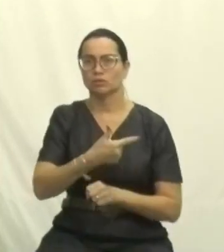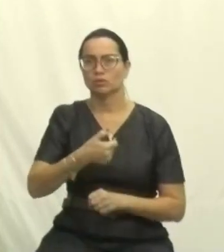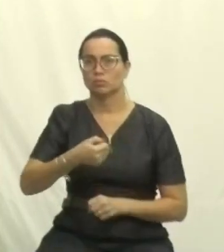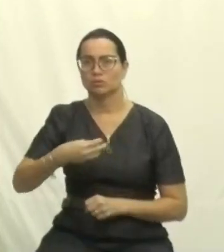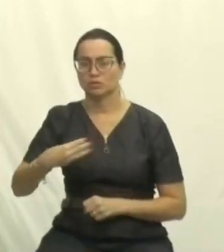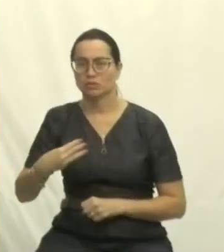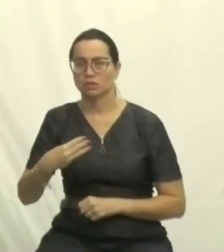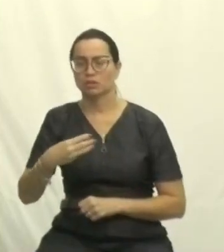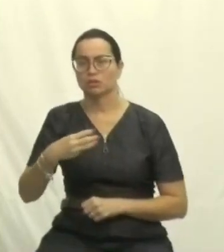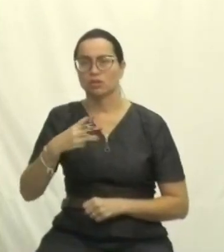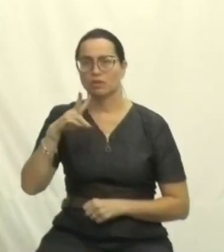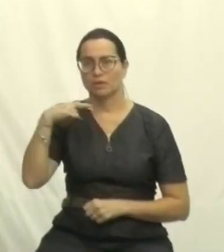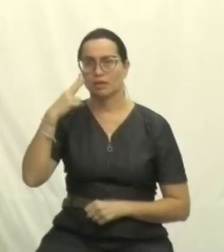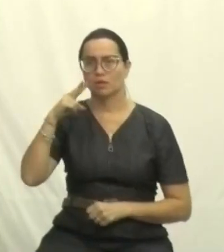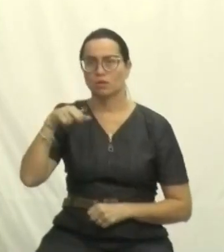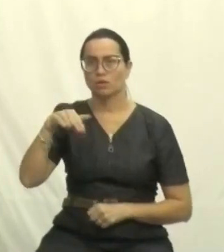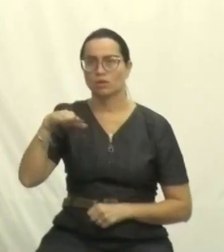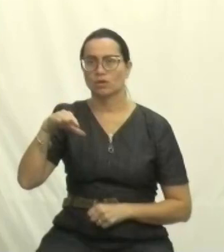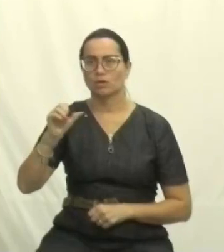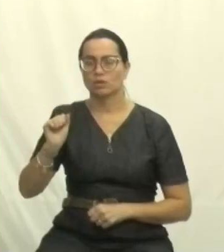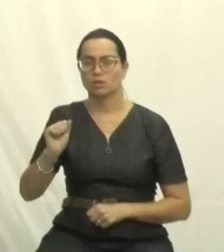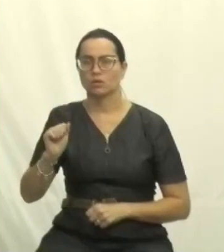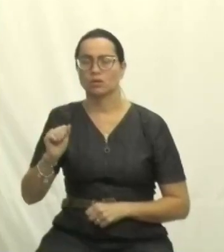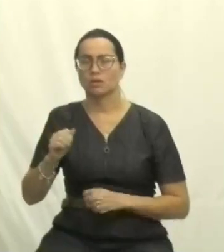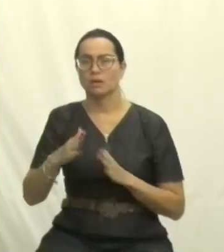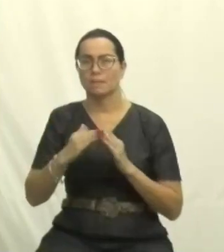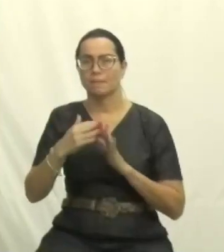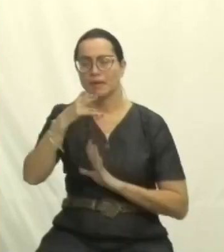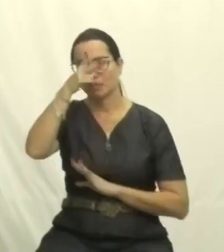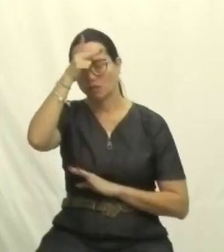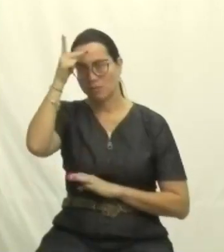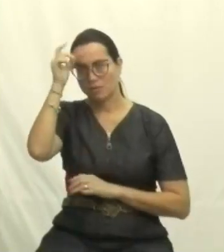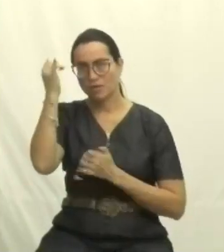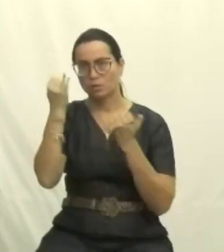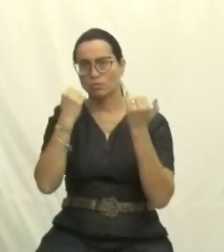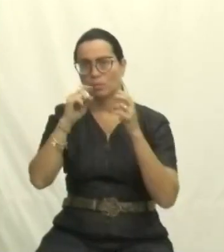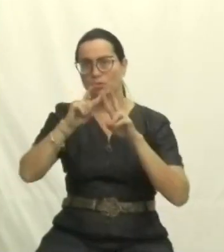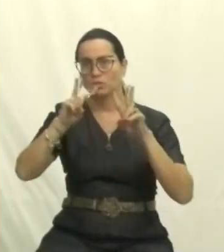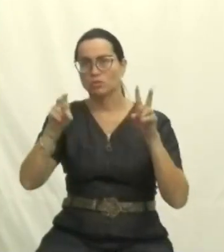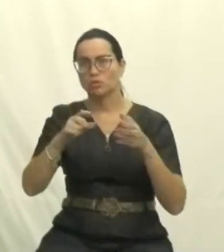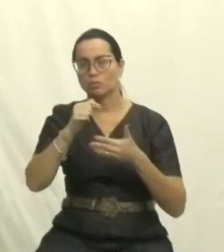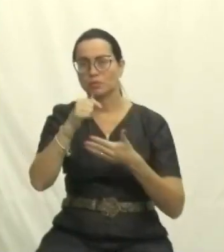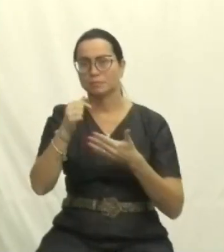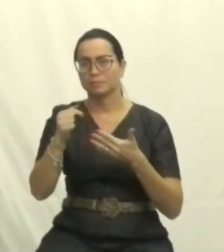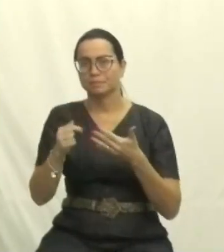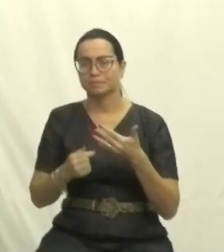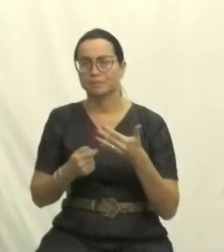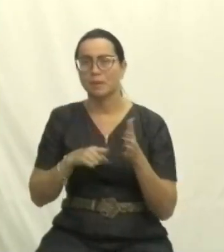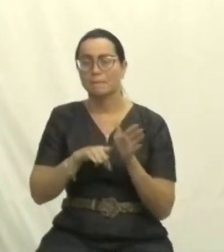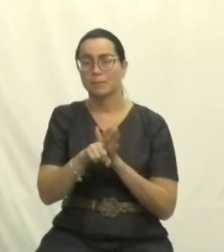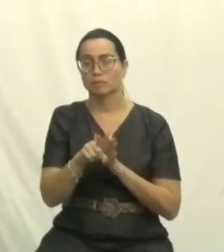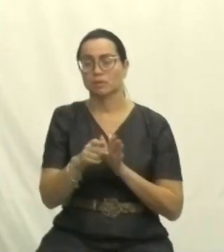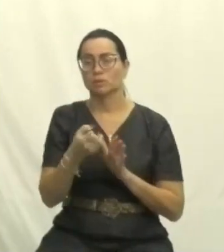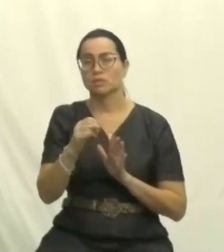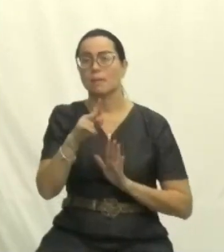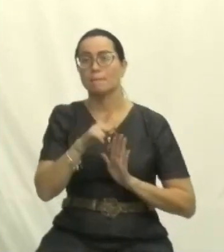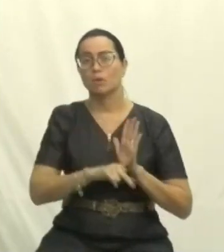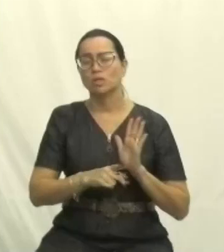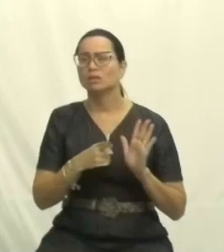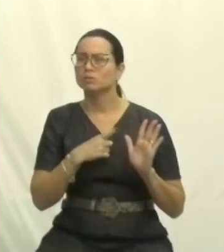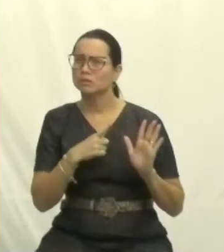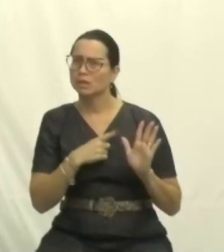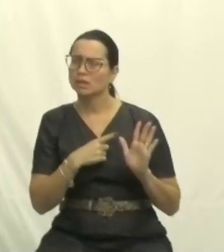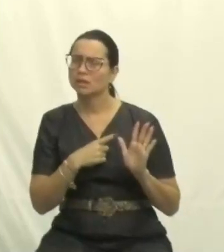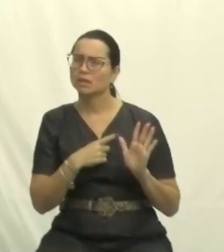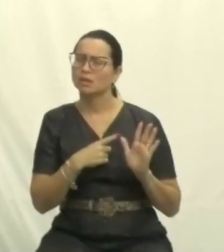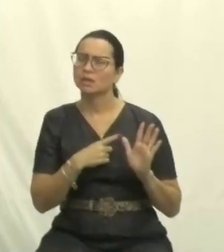89/2023, autor Nicola Martins. Envio de expediente ao chefe do Poder Executivo Municipal, questionando se existe algum projeto para a mudança